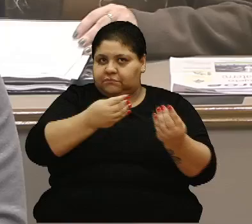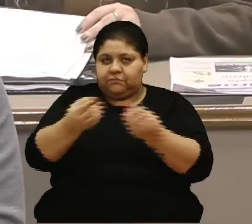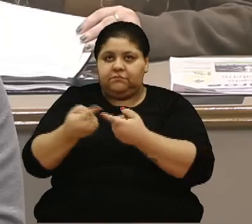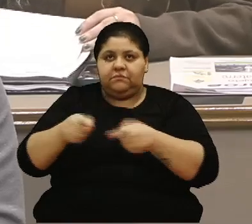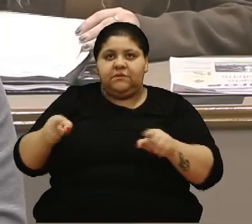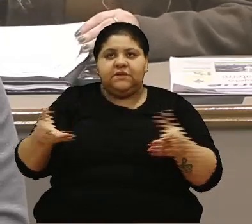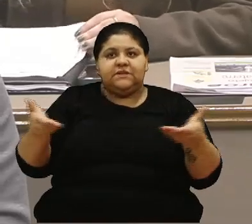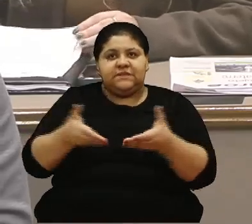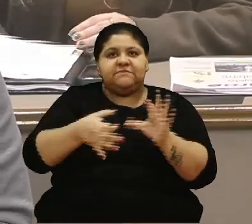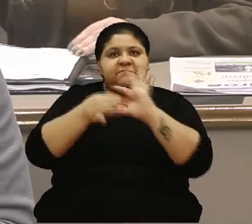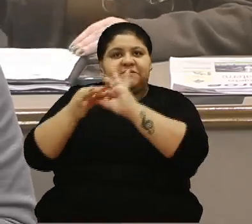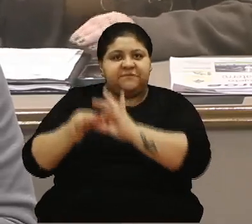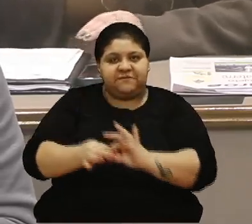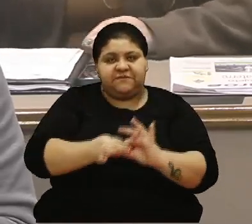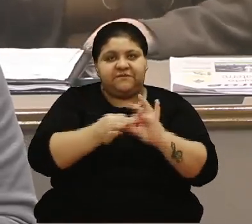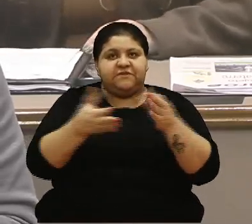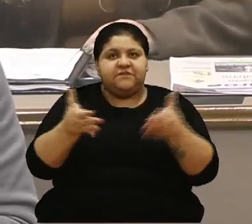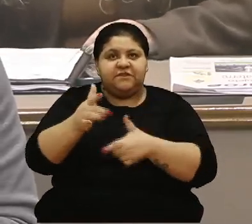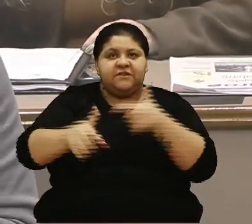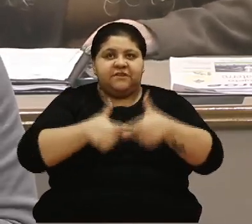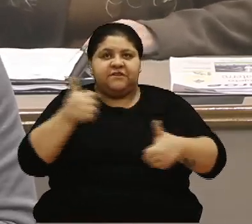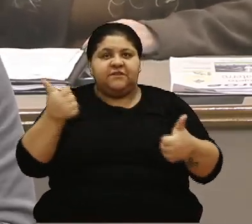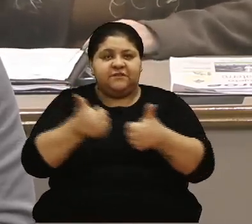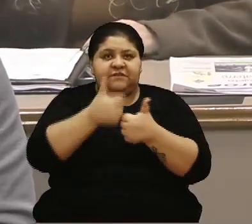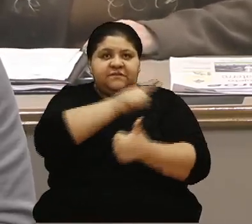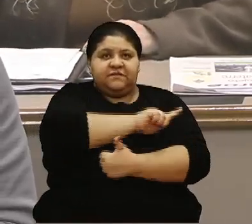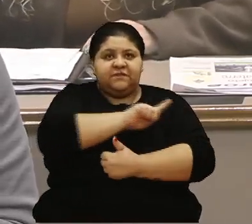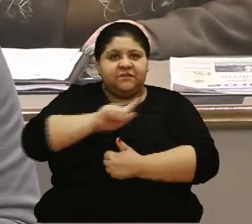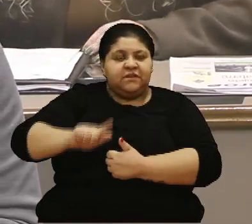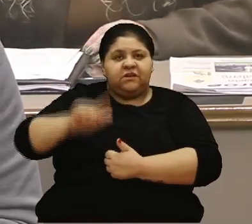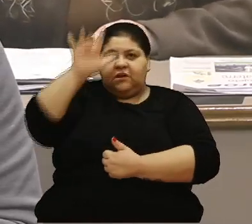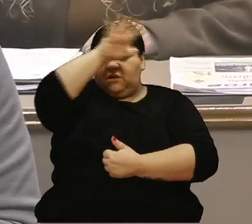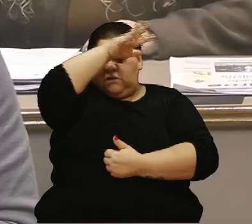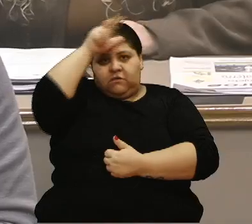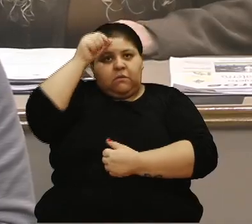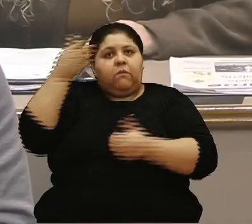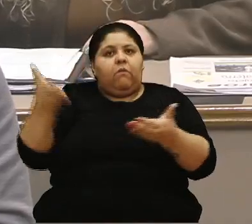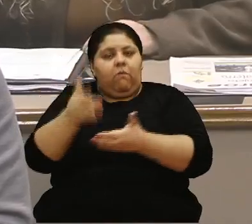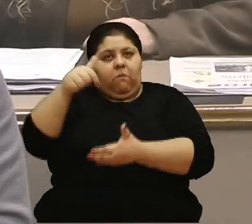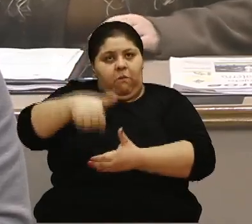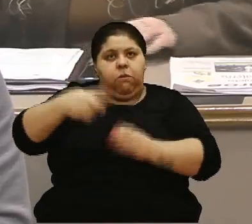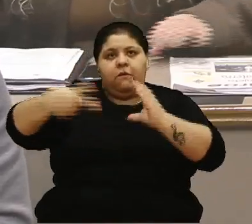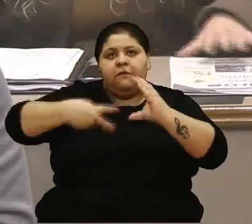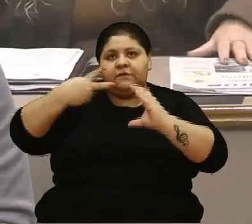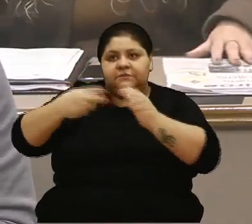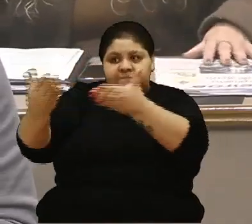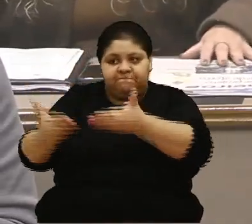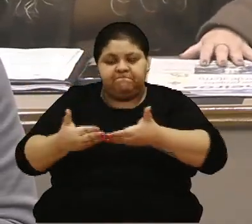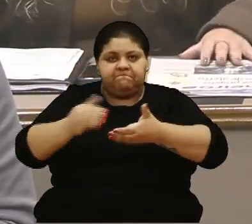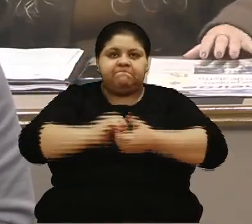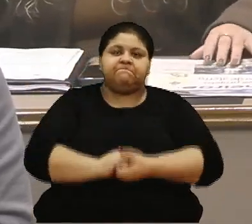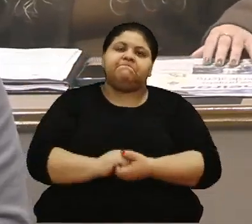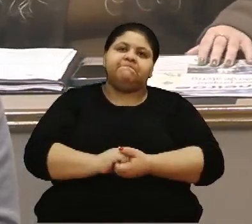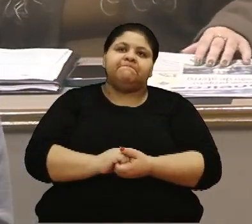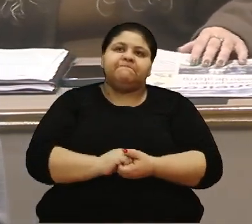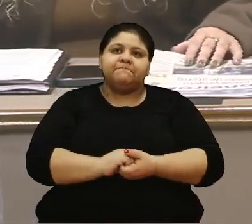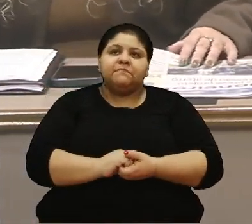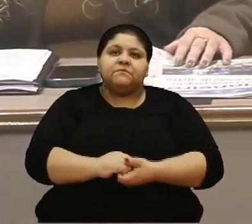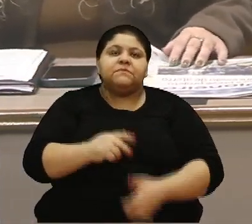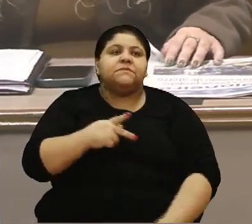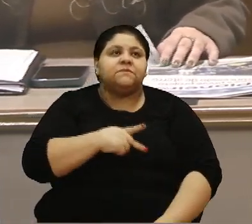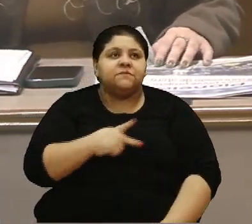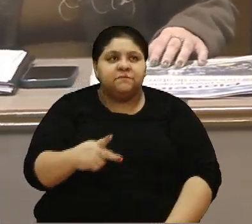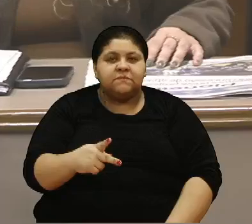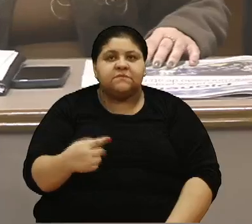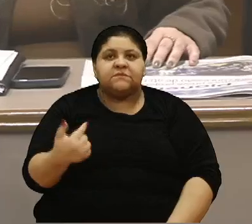sempre parceiros, viu, Rafinha? Já trabalhamos juntos no governo municipal, né, e agora aqui na Câmara de Vereadores. Seja muito bem-vindo. Senhor